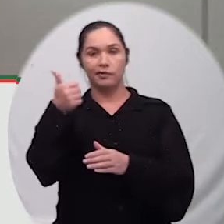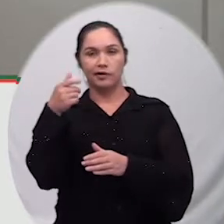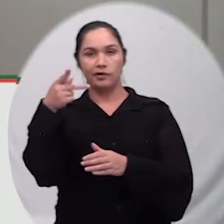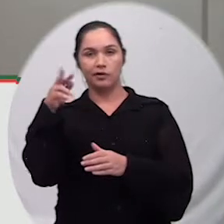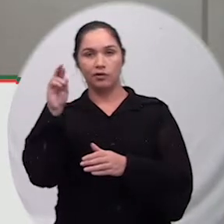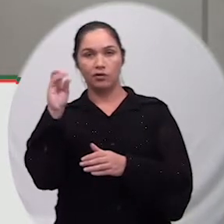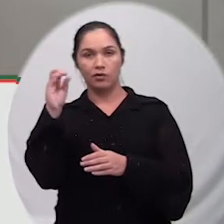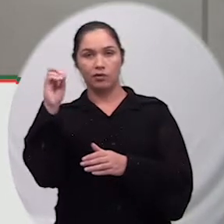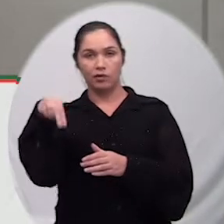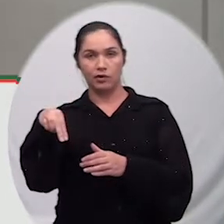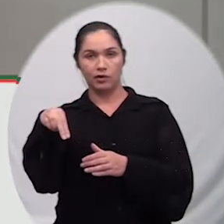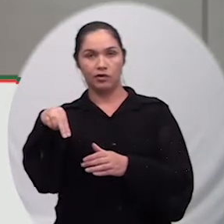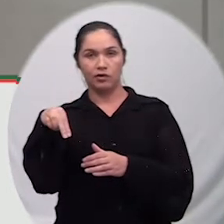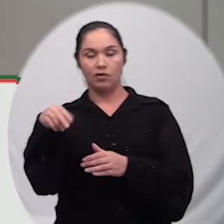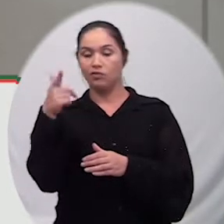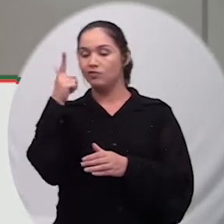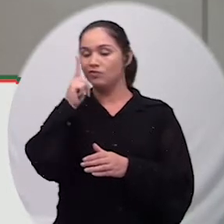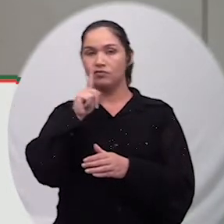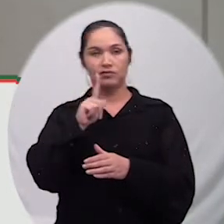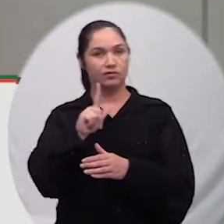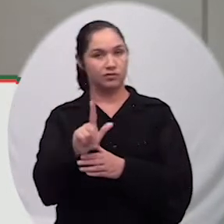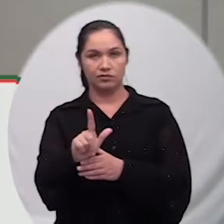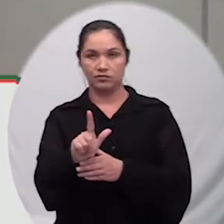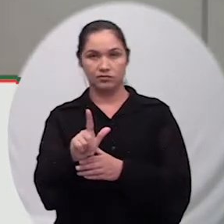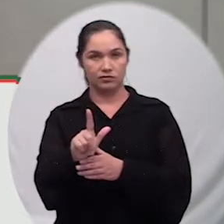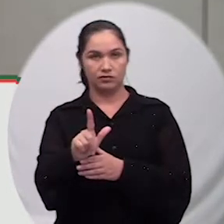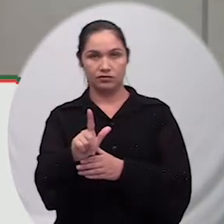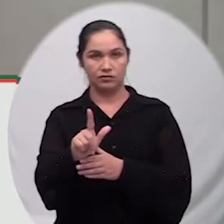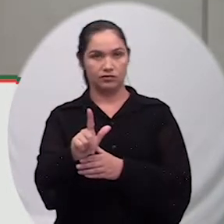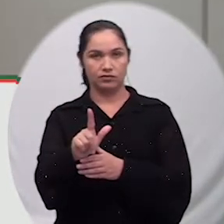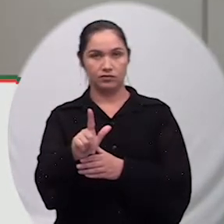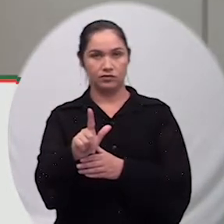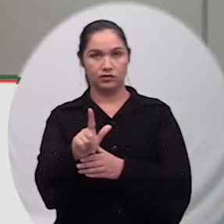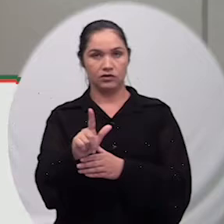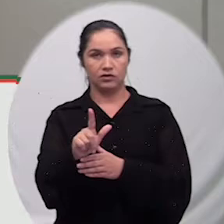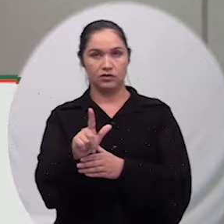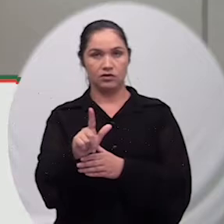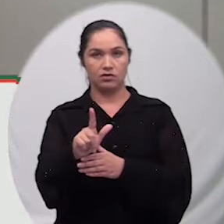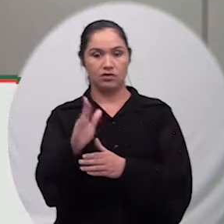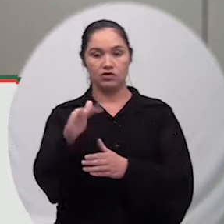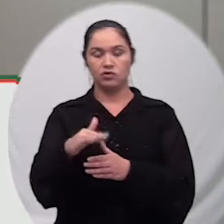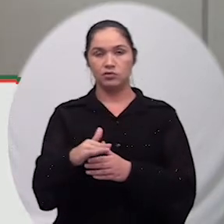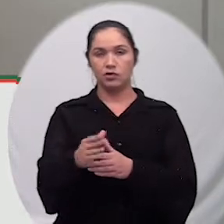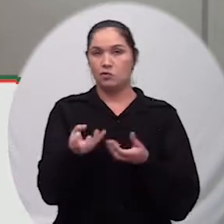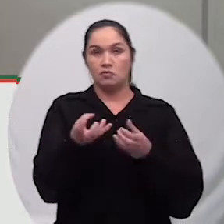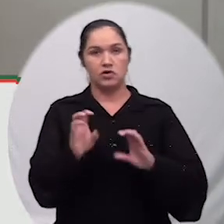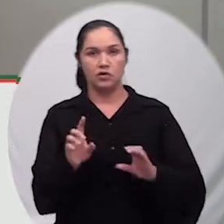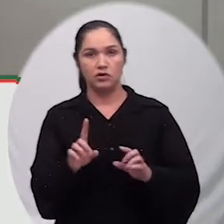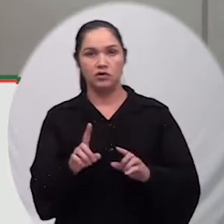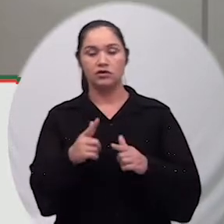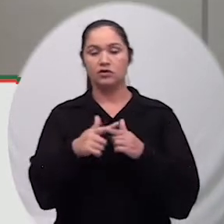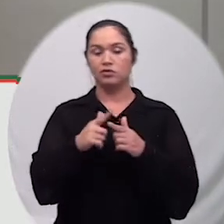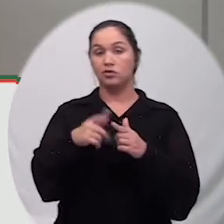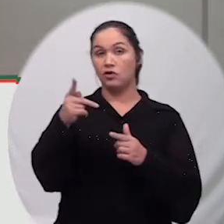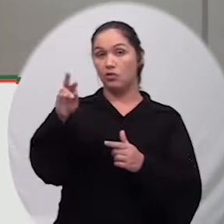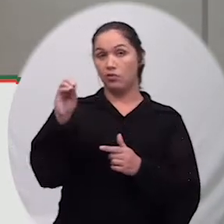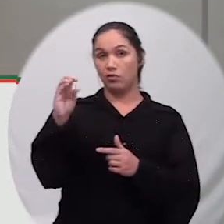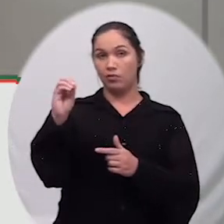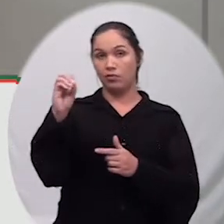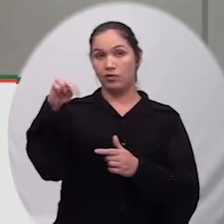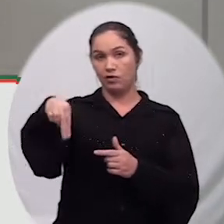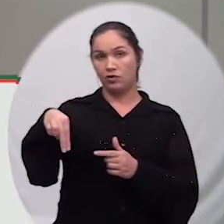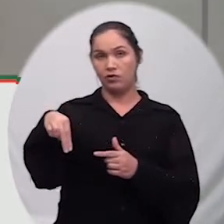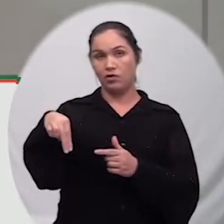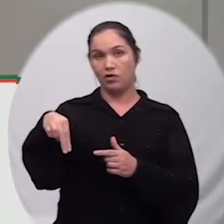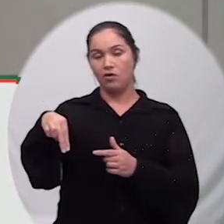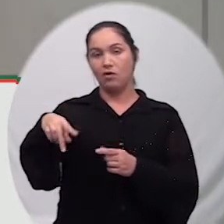de vantagem, nenhum tipo de redução, manteve-se o valor de R$ 21 mil. Como o PROCON é um órgão